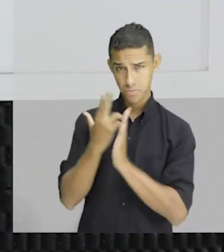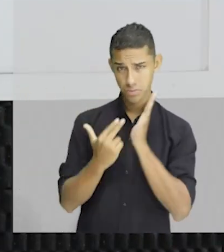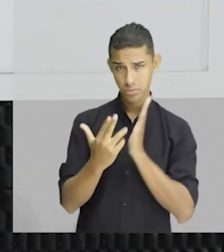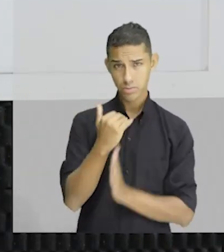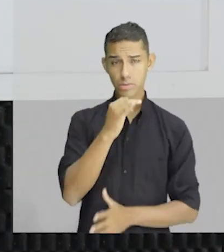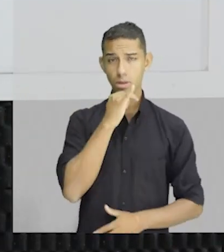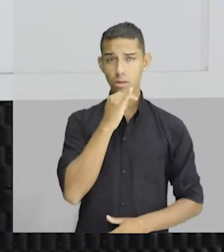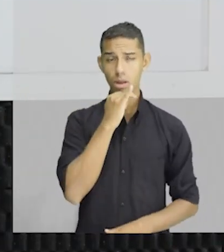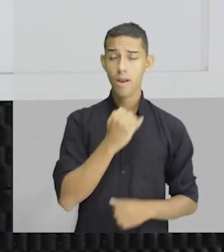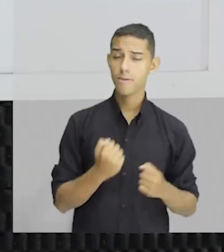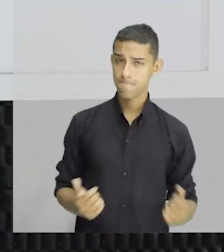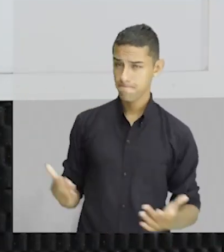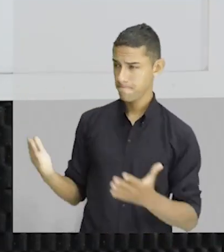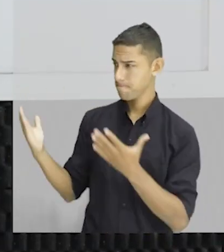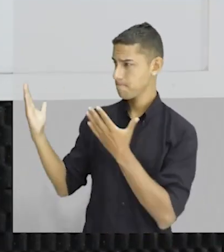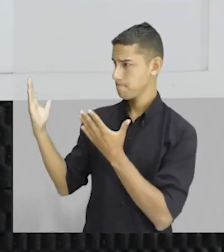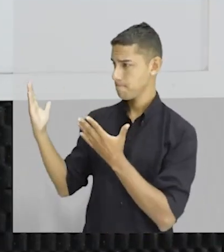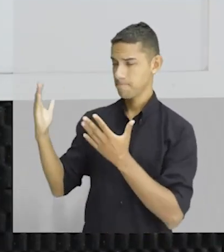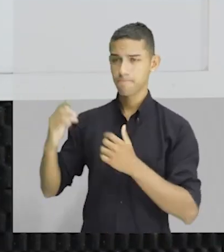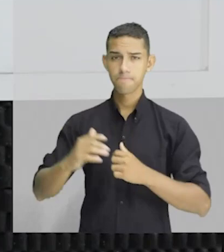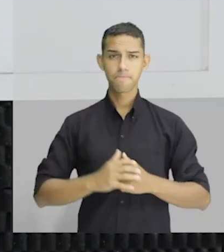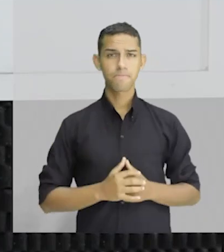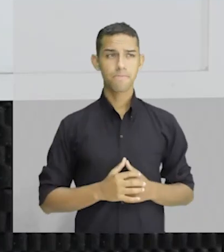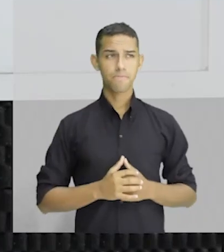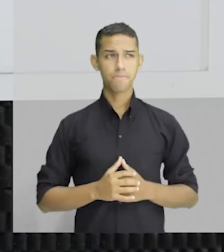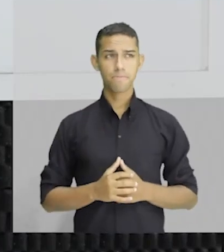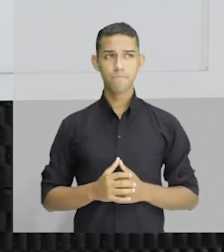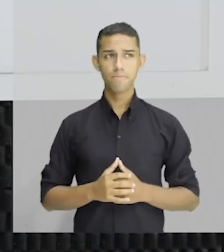se fosse uma haste, aqui eu vou desenhar a haste de latão,